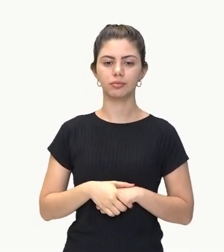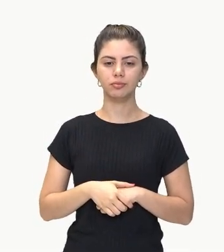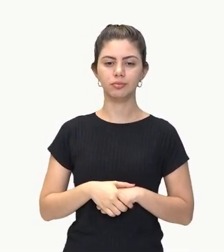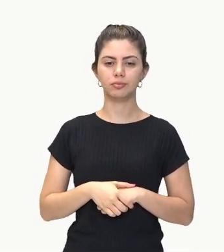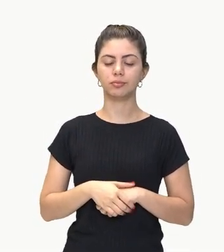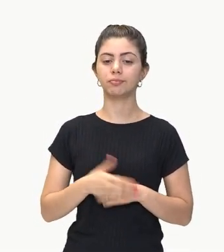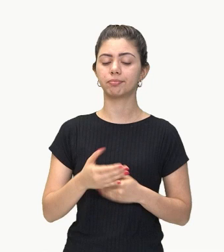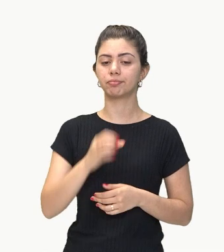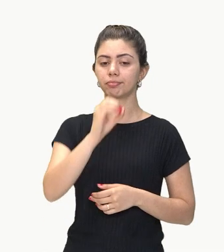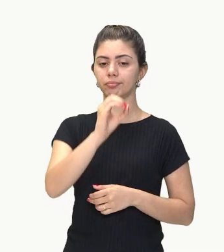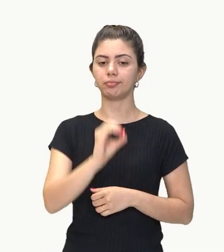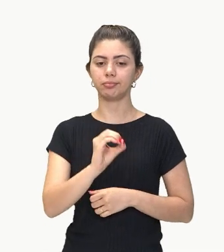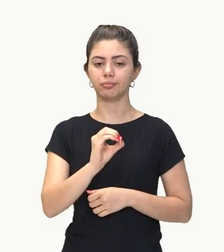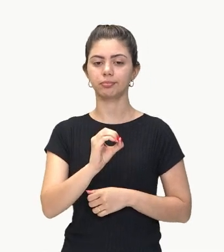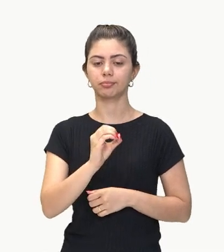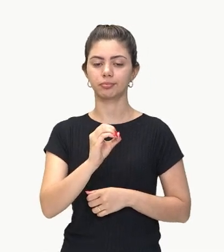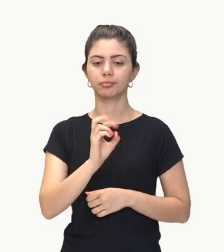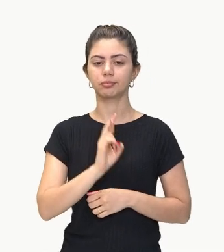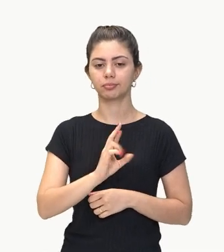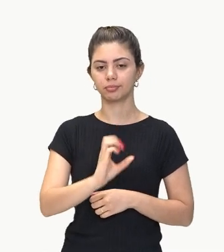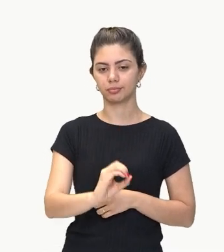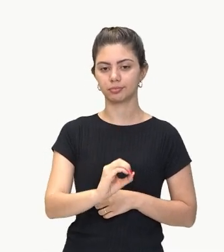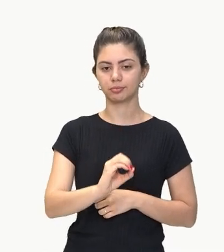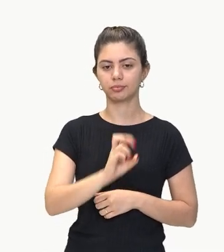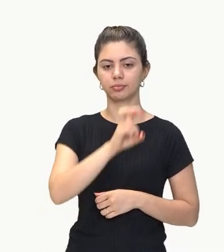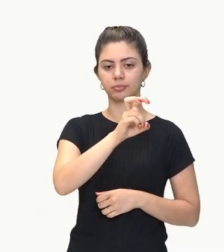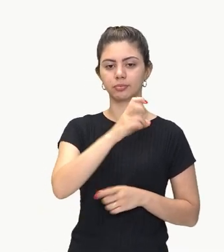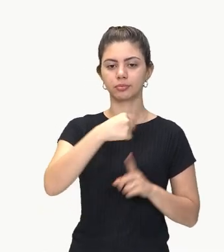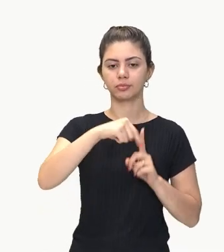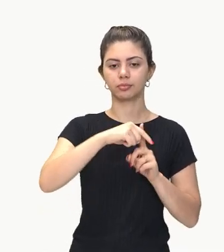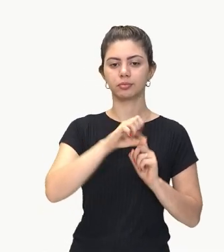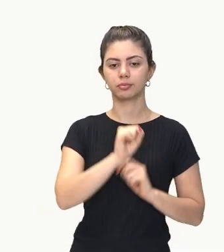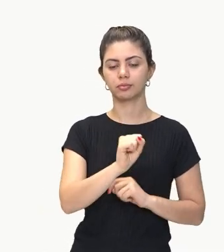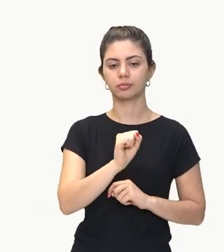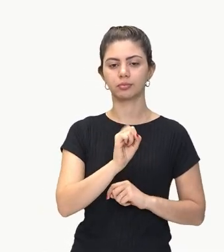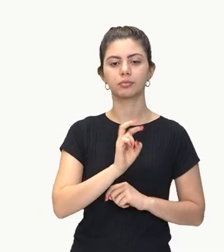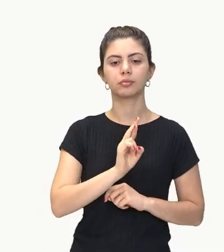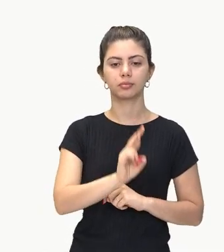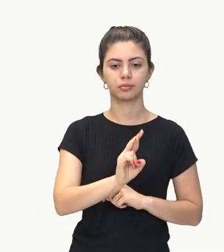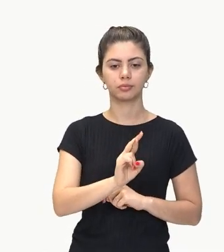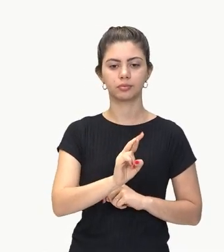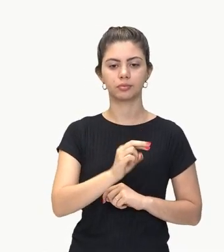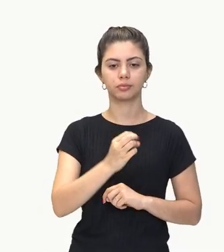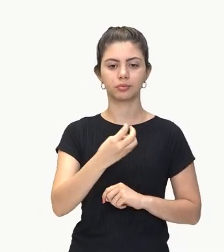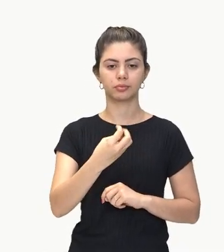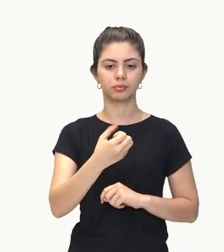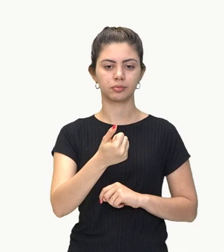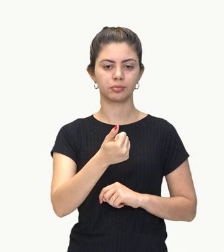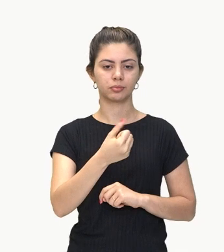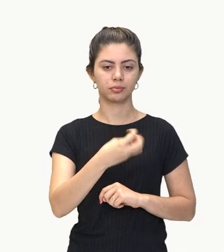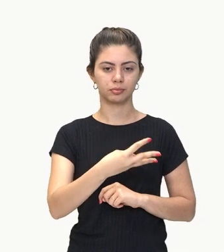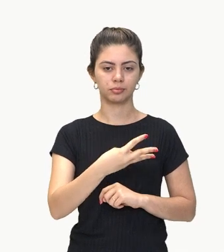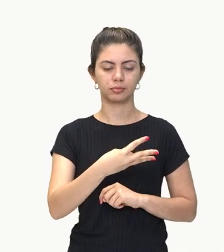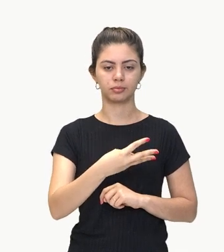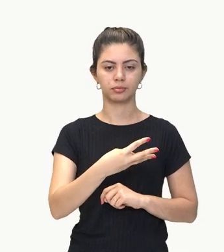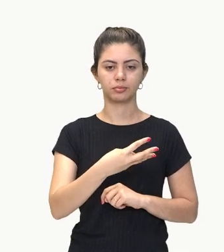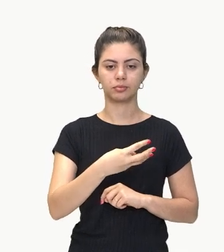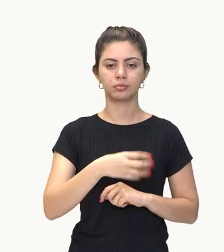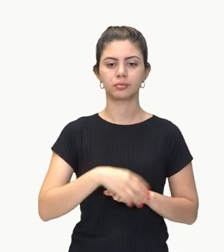Então, 0 mais 0 é 0. 5 mais 8 é 13. Vai